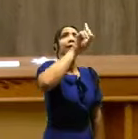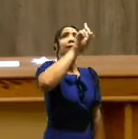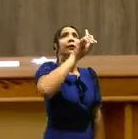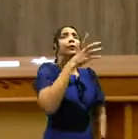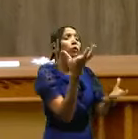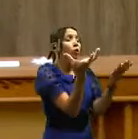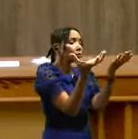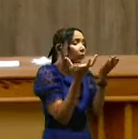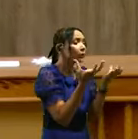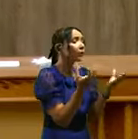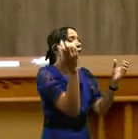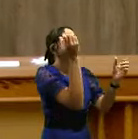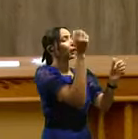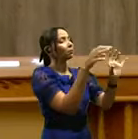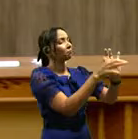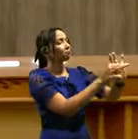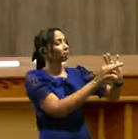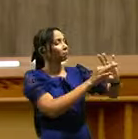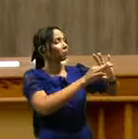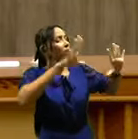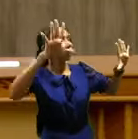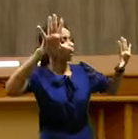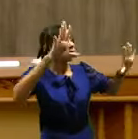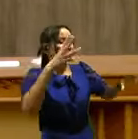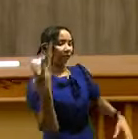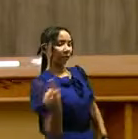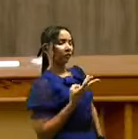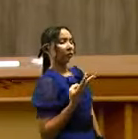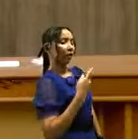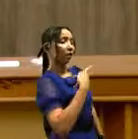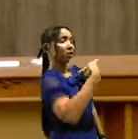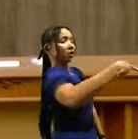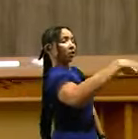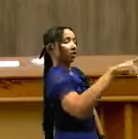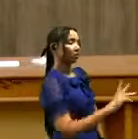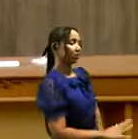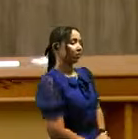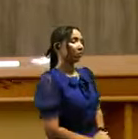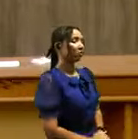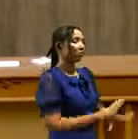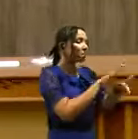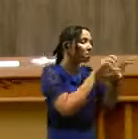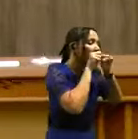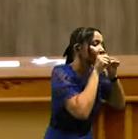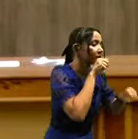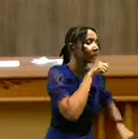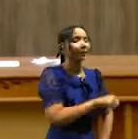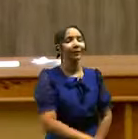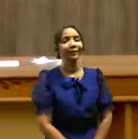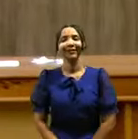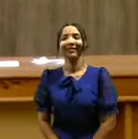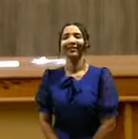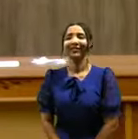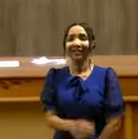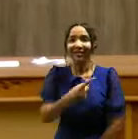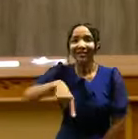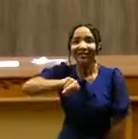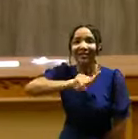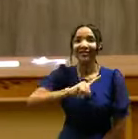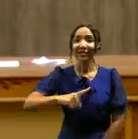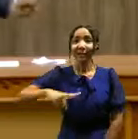nos livrar da tua mão Eita glória quem ainda tem autoridade para reagir contra o